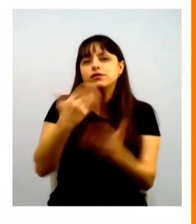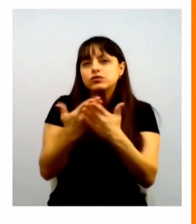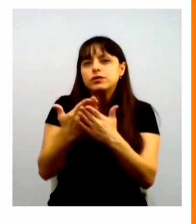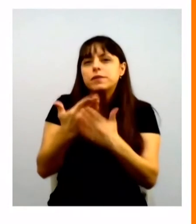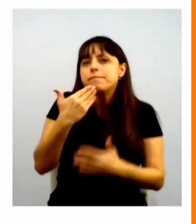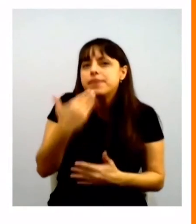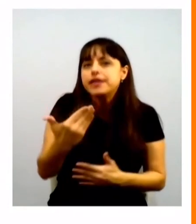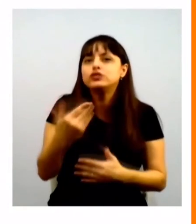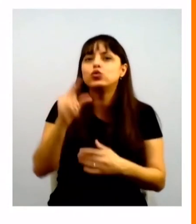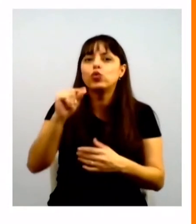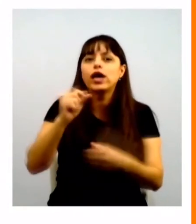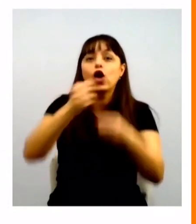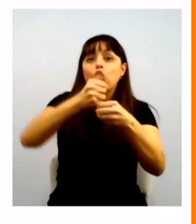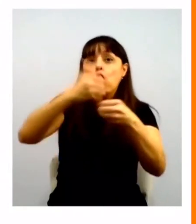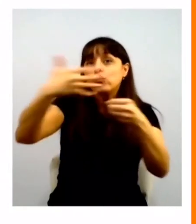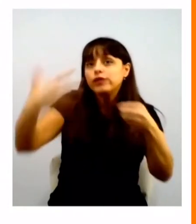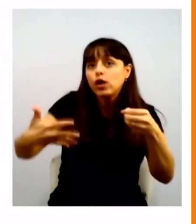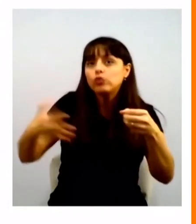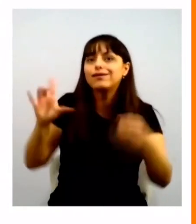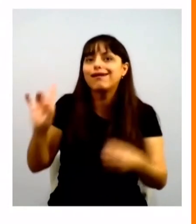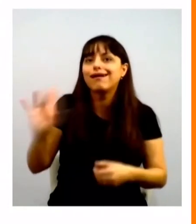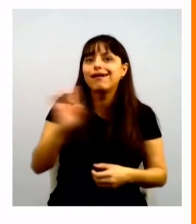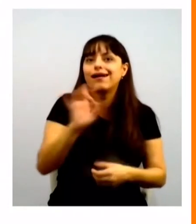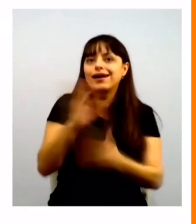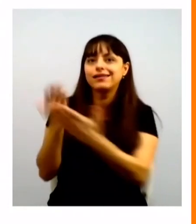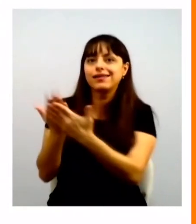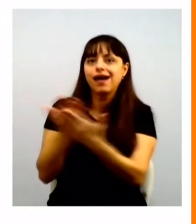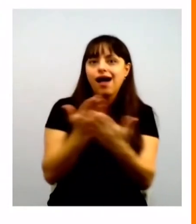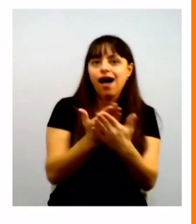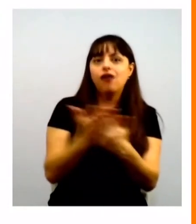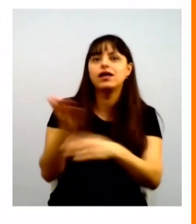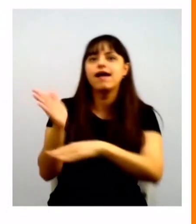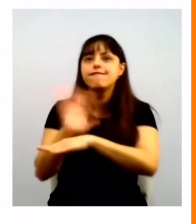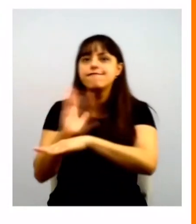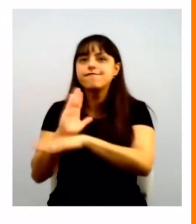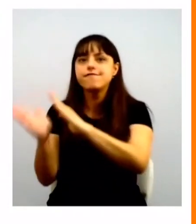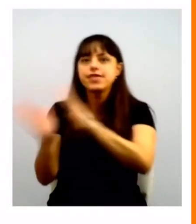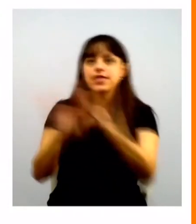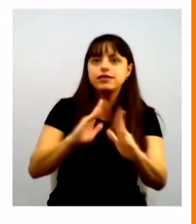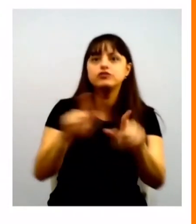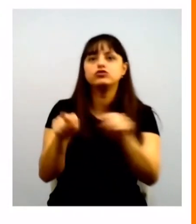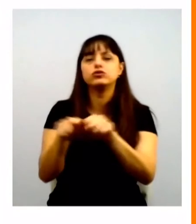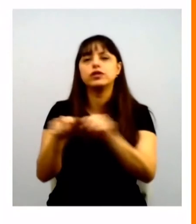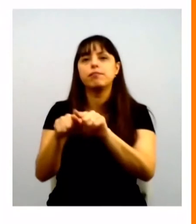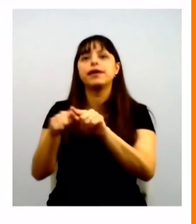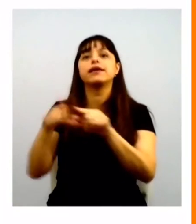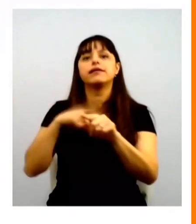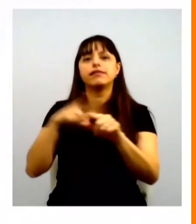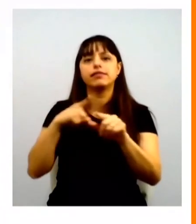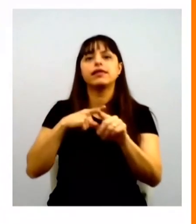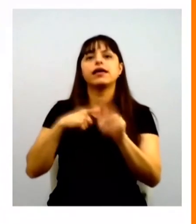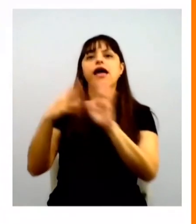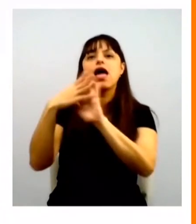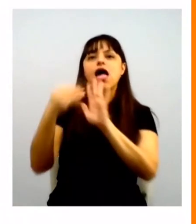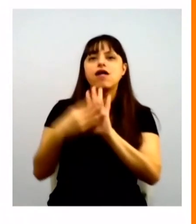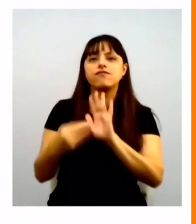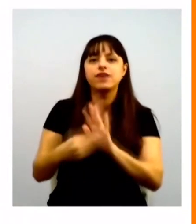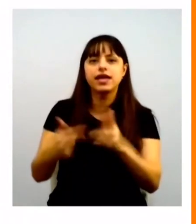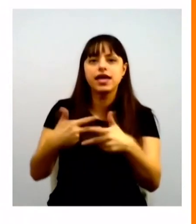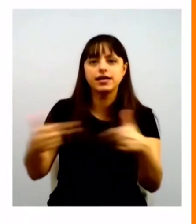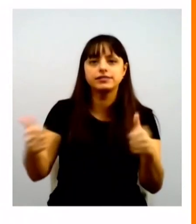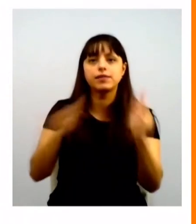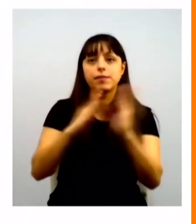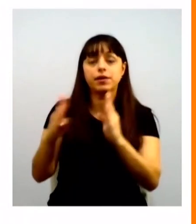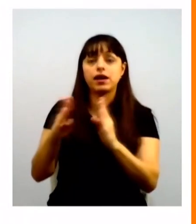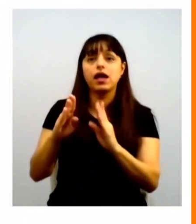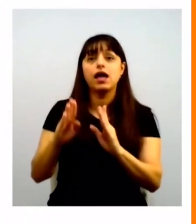apresentado pelos professores, tanto os vídeos quanto as referências bibliográficas. Após o término do curso, nós vamos subir uma